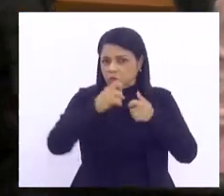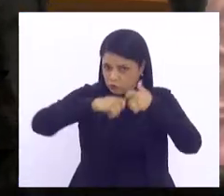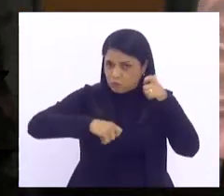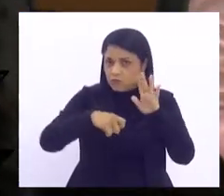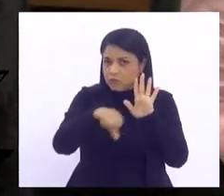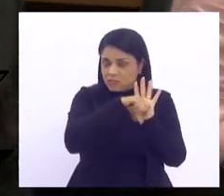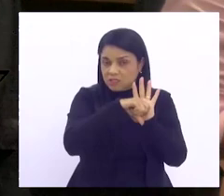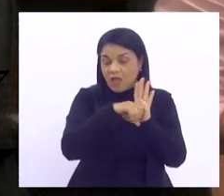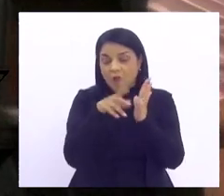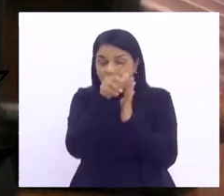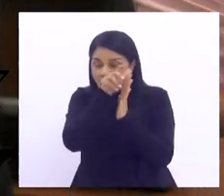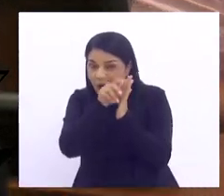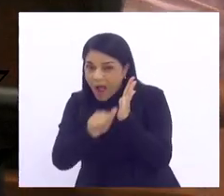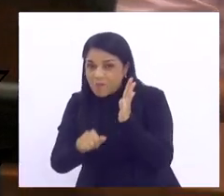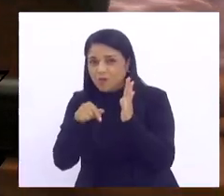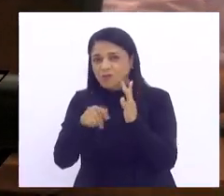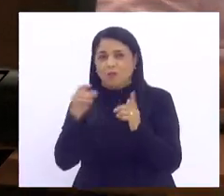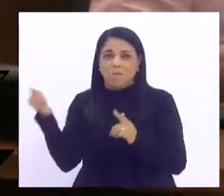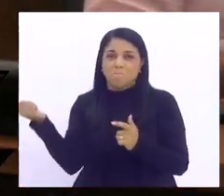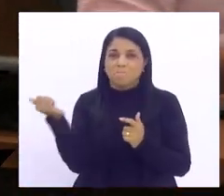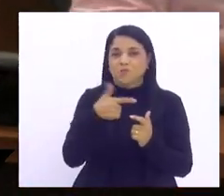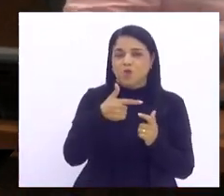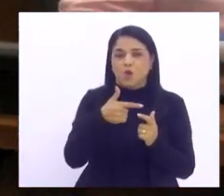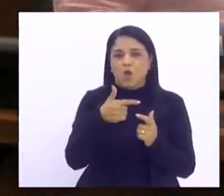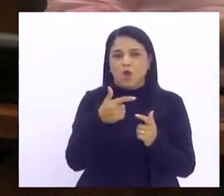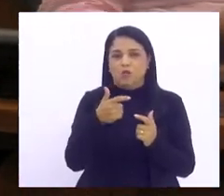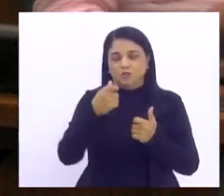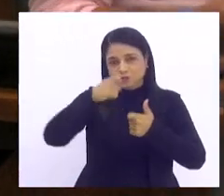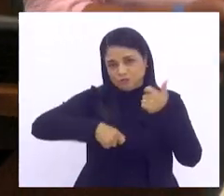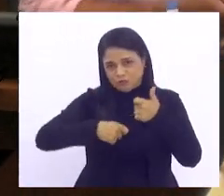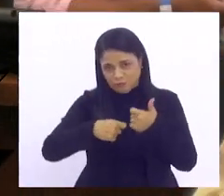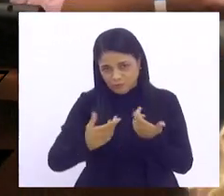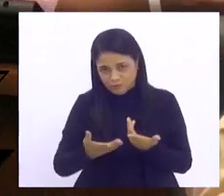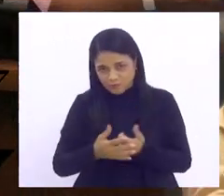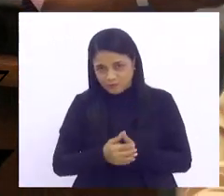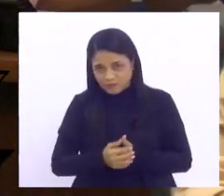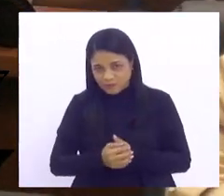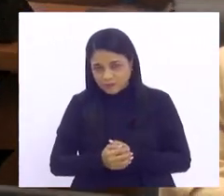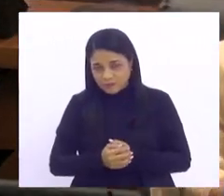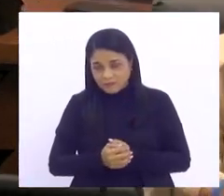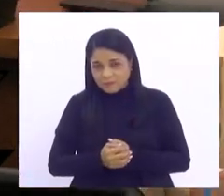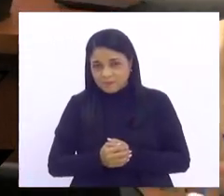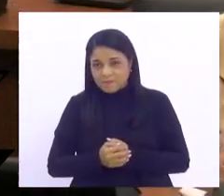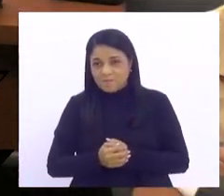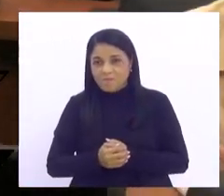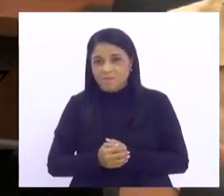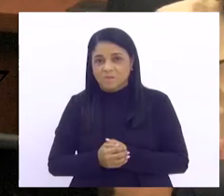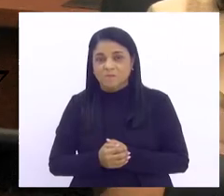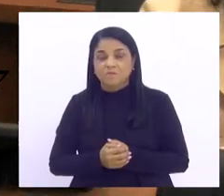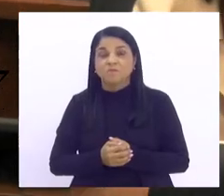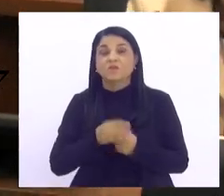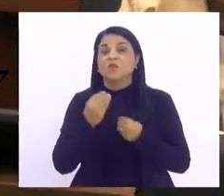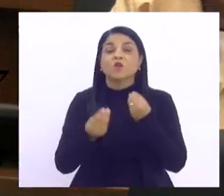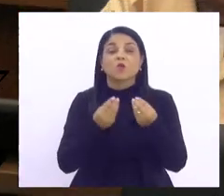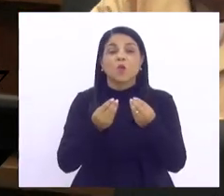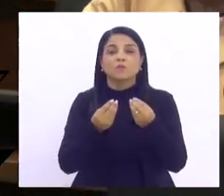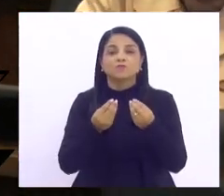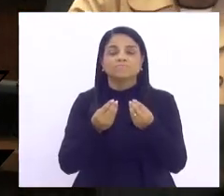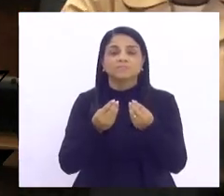aborto, ele é mais hediondo do que o estupro. Agora, eu pergunto, como é que se combate o